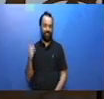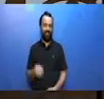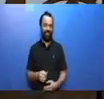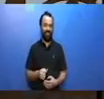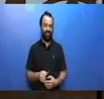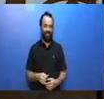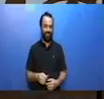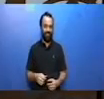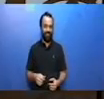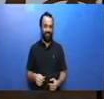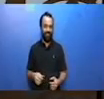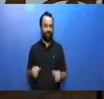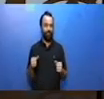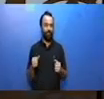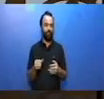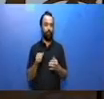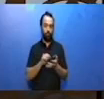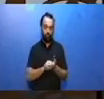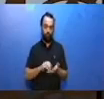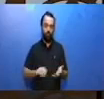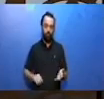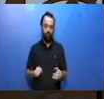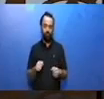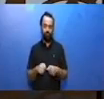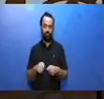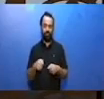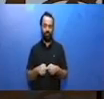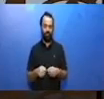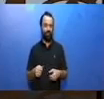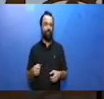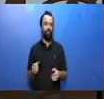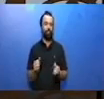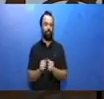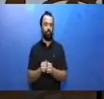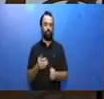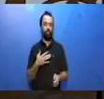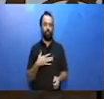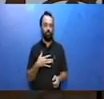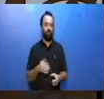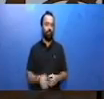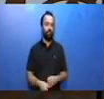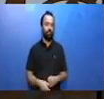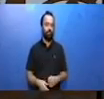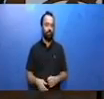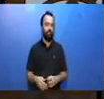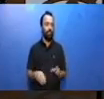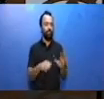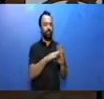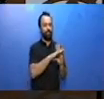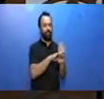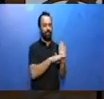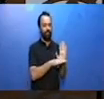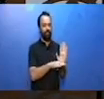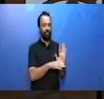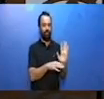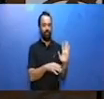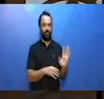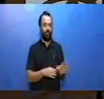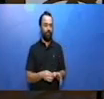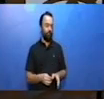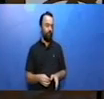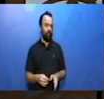Se cuidem e façam todas as atividades, acompanhando a aula com a professora. Vamos para a nossa rotina?